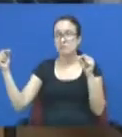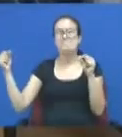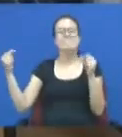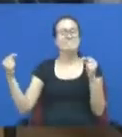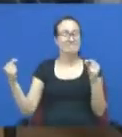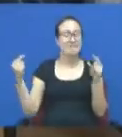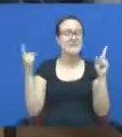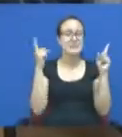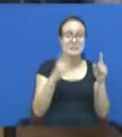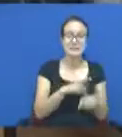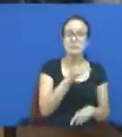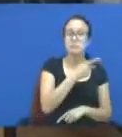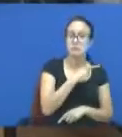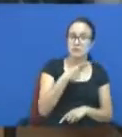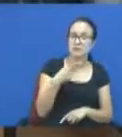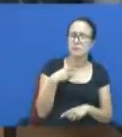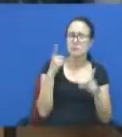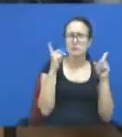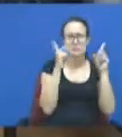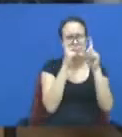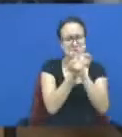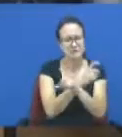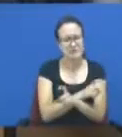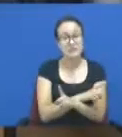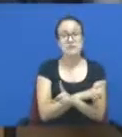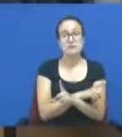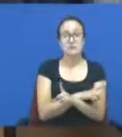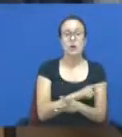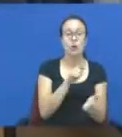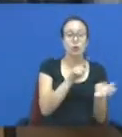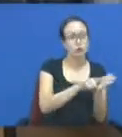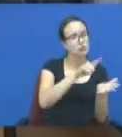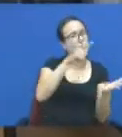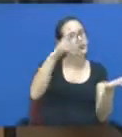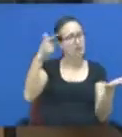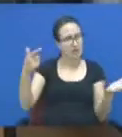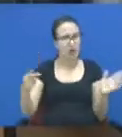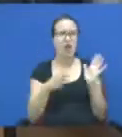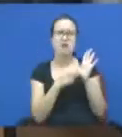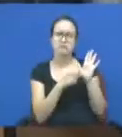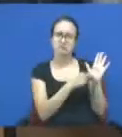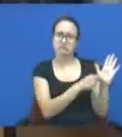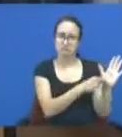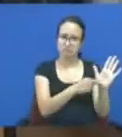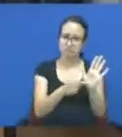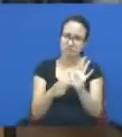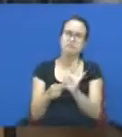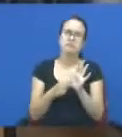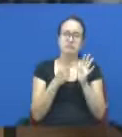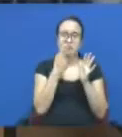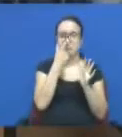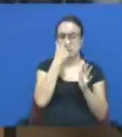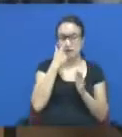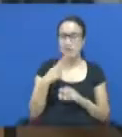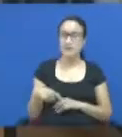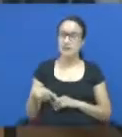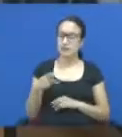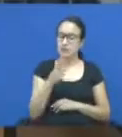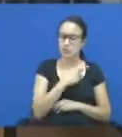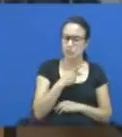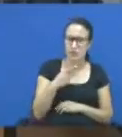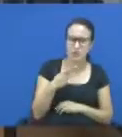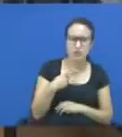dificuldade. Foi matéria de jornal, saiu na cidade de Limeira, no jornal, que o pastor estava